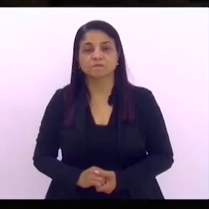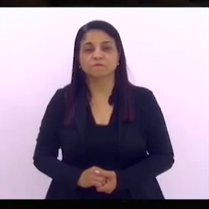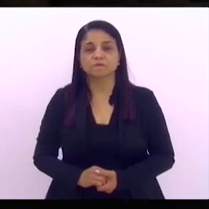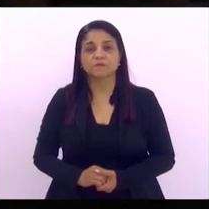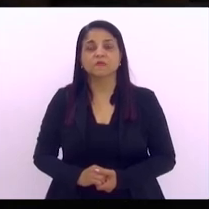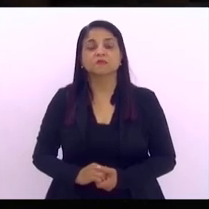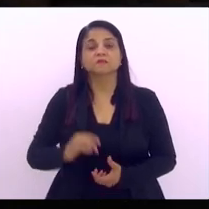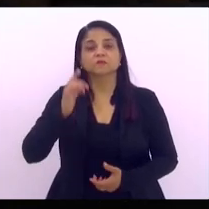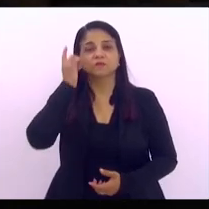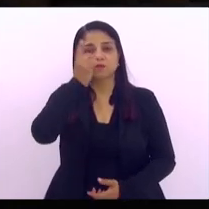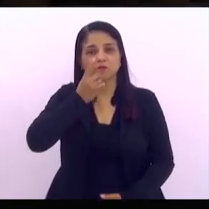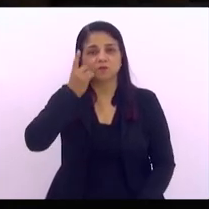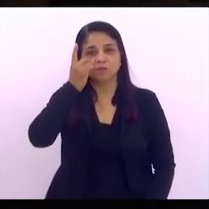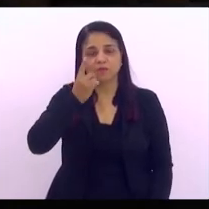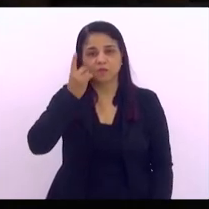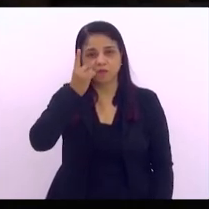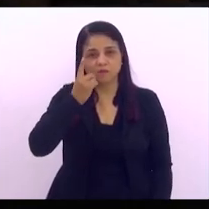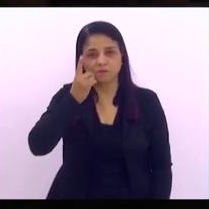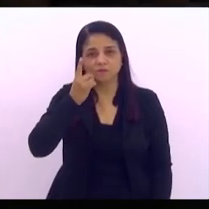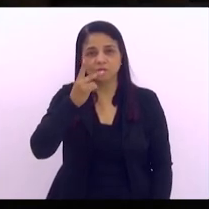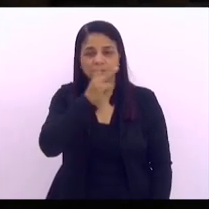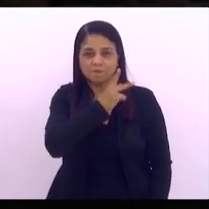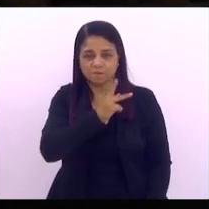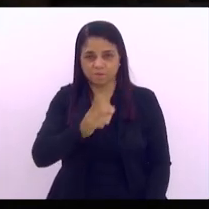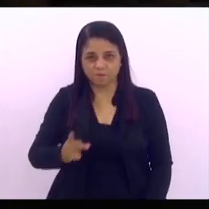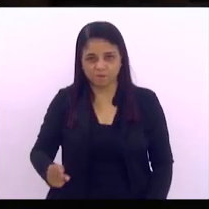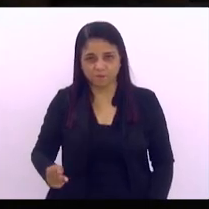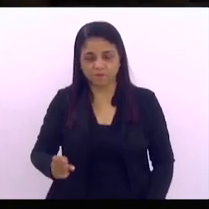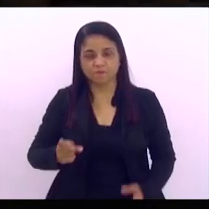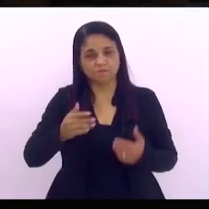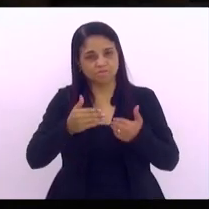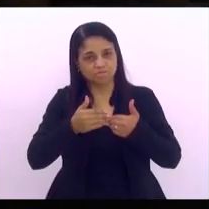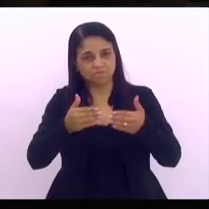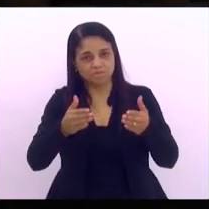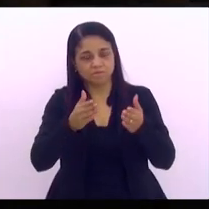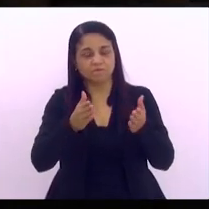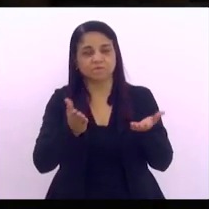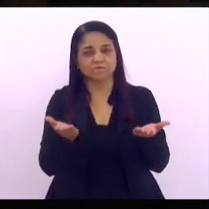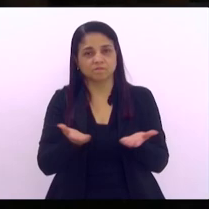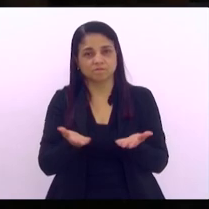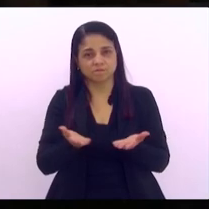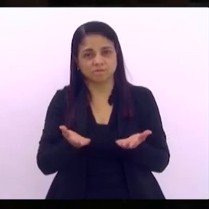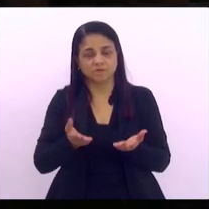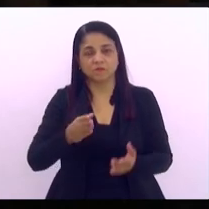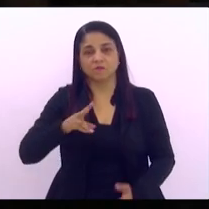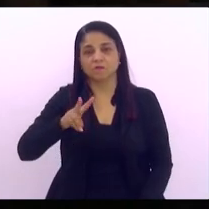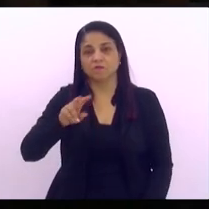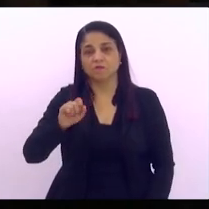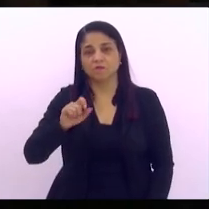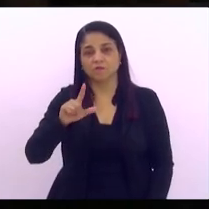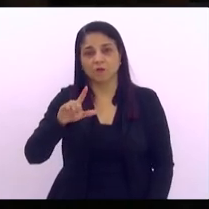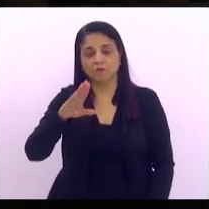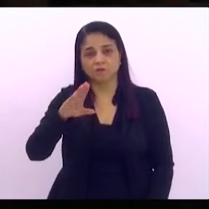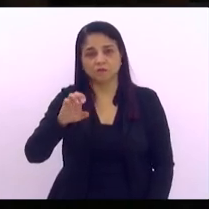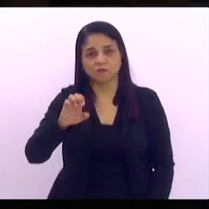Senhor deputado, presidente do expediente inicial, deputado Valdassar Asa,